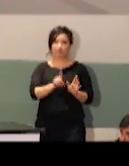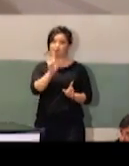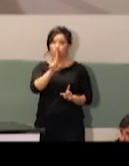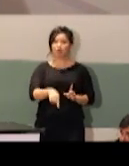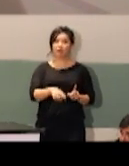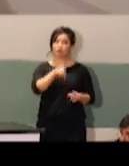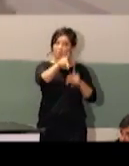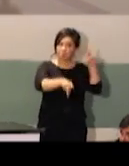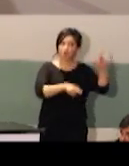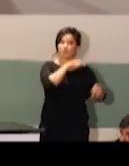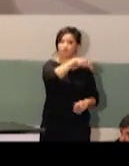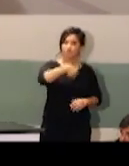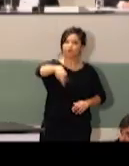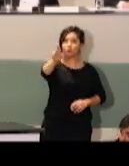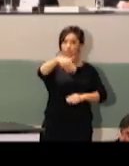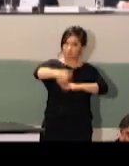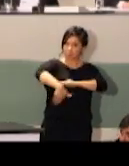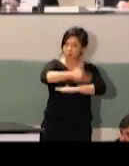rua